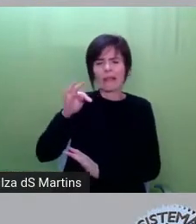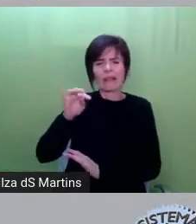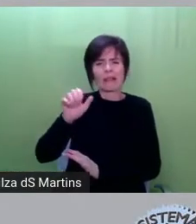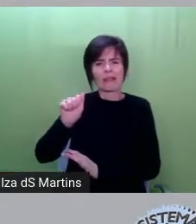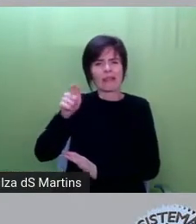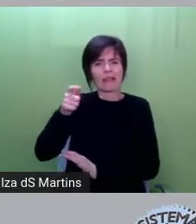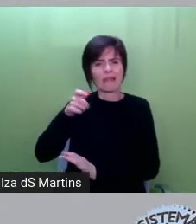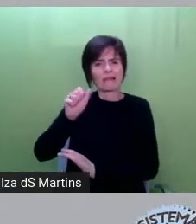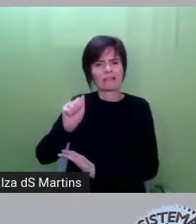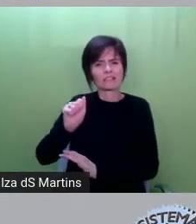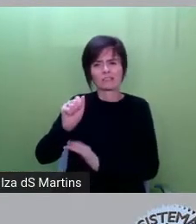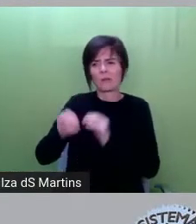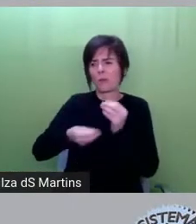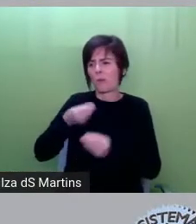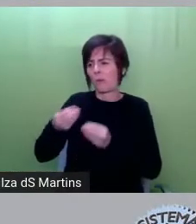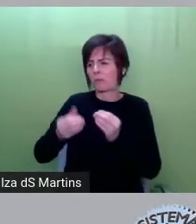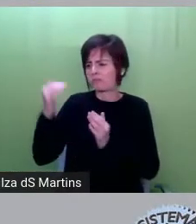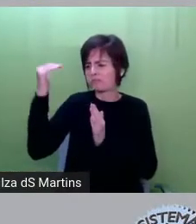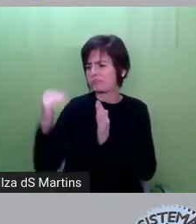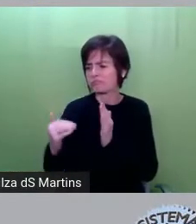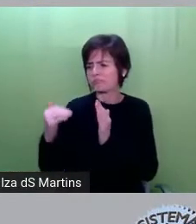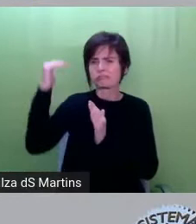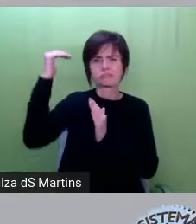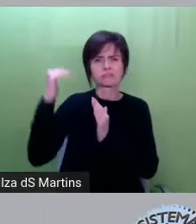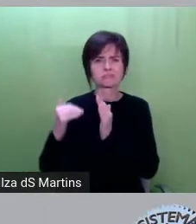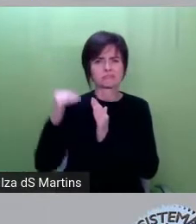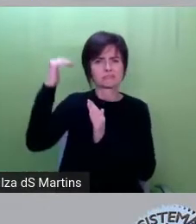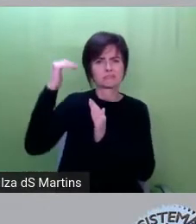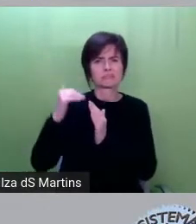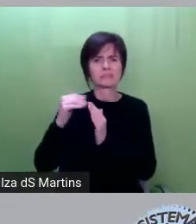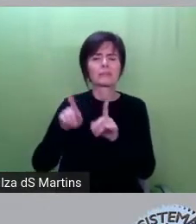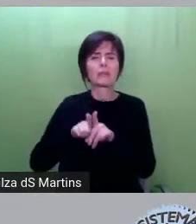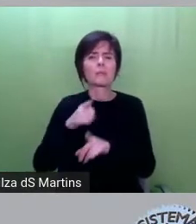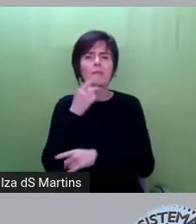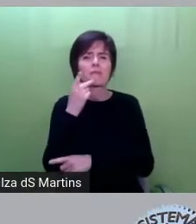cambial, ultimamente a gente está falando de valorização do real.